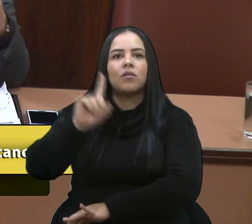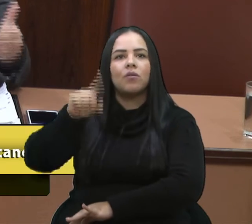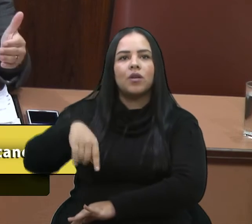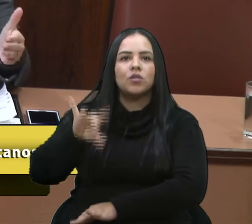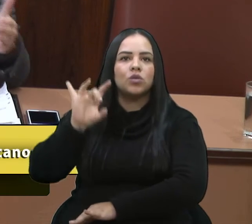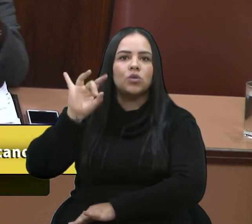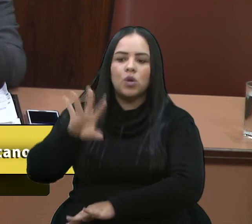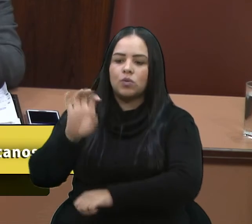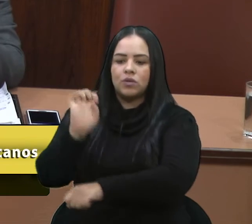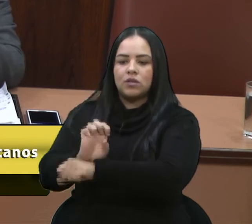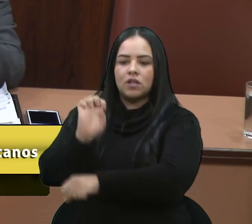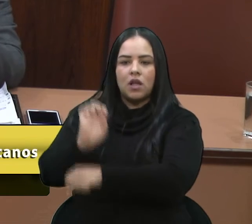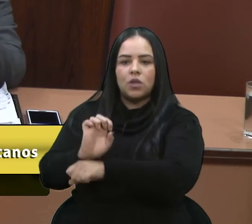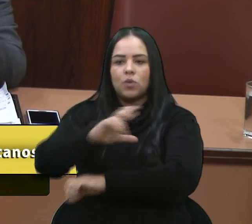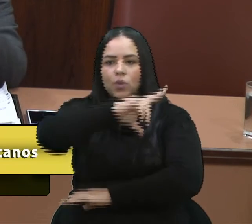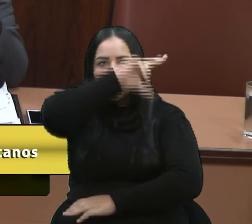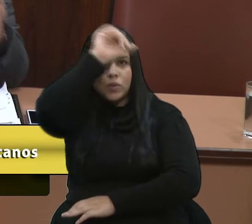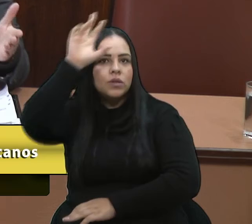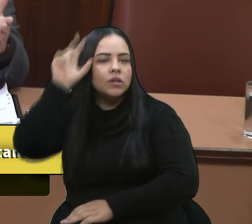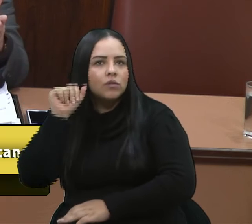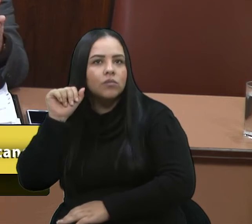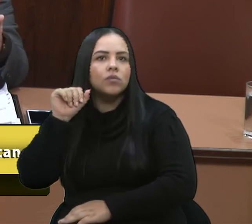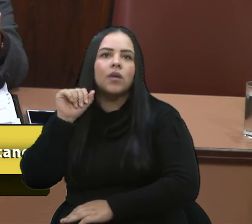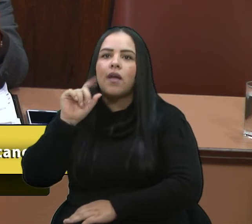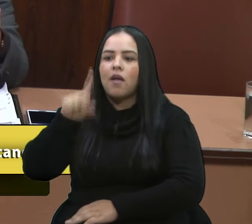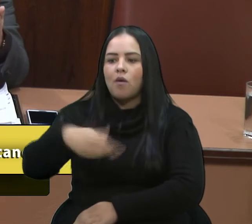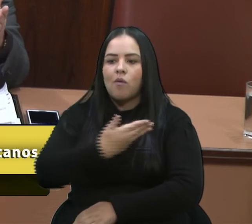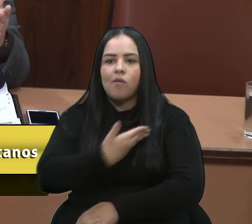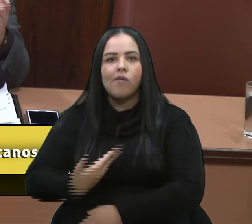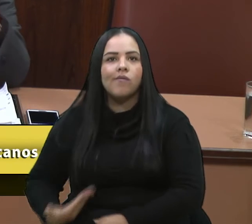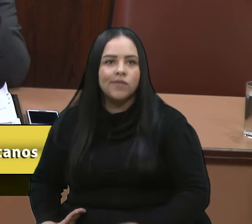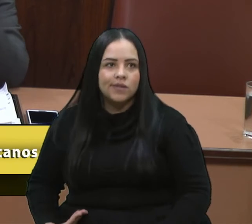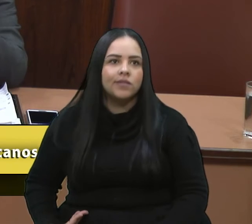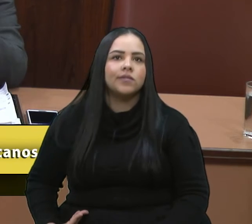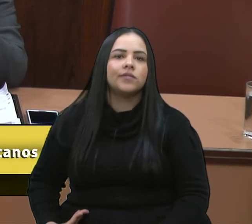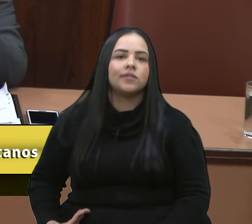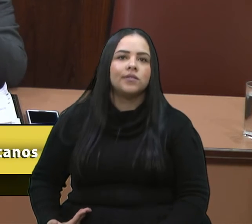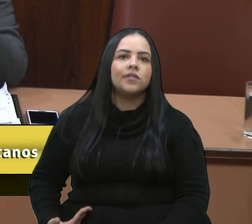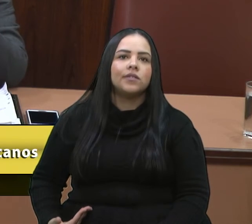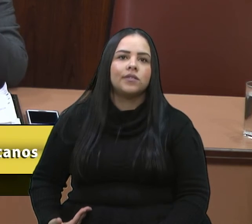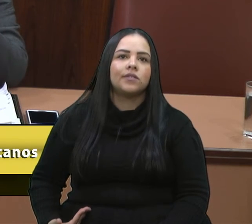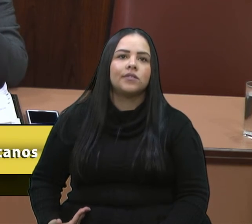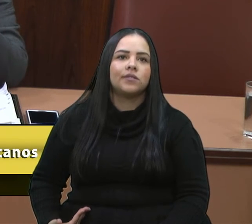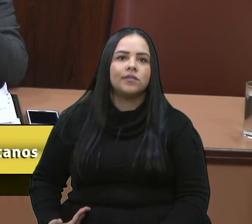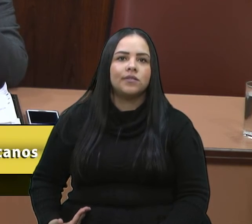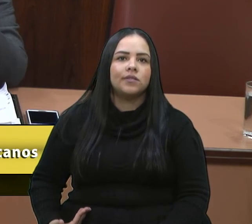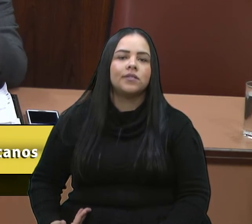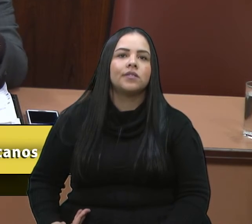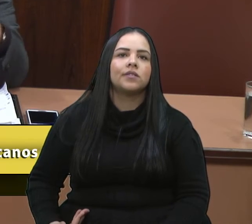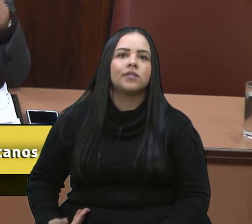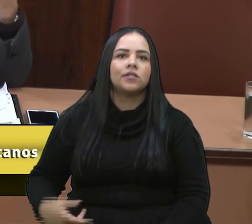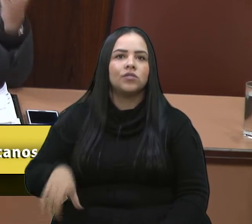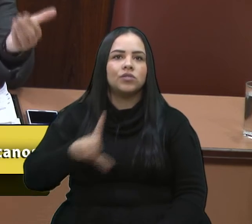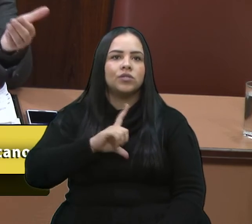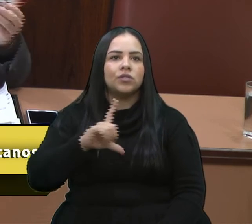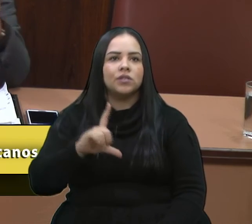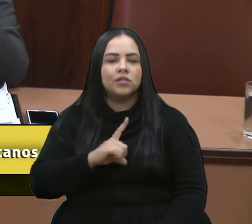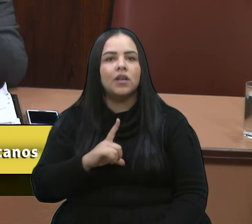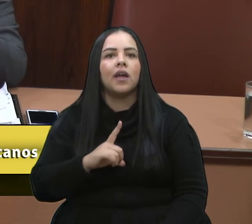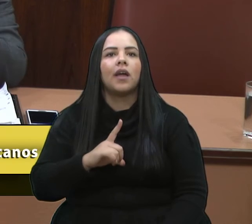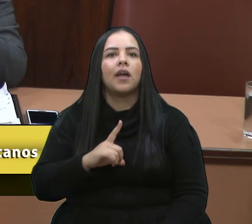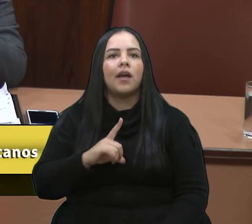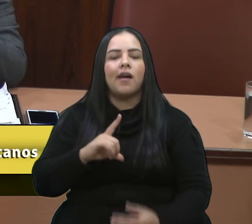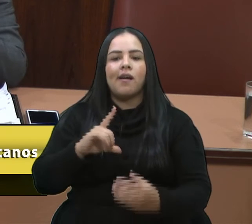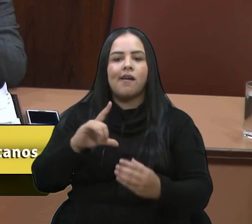do Estado e dos municípios. Depende do governo federal enviar as arremessas de vacinas recebendo